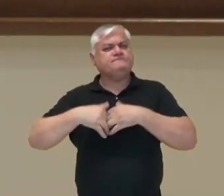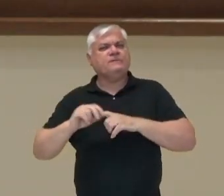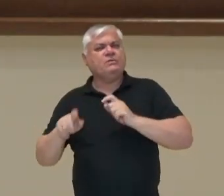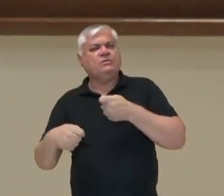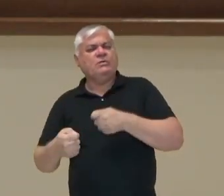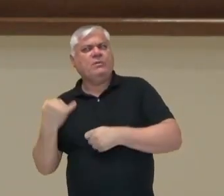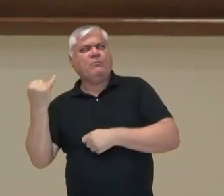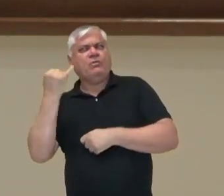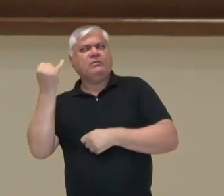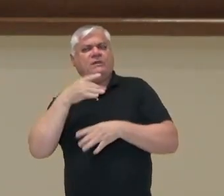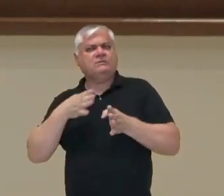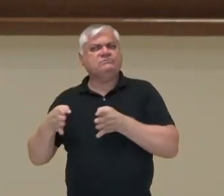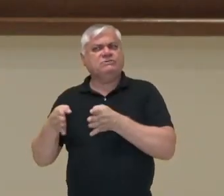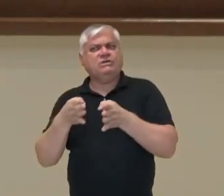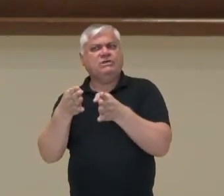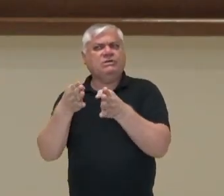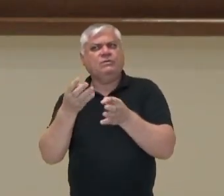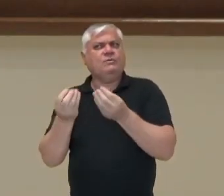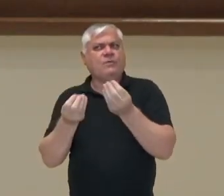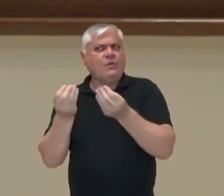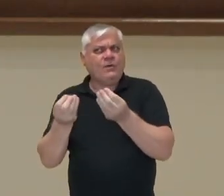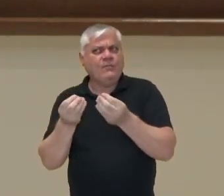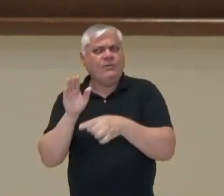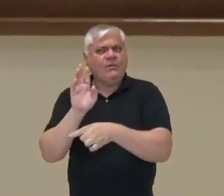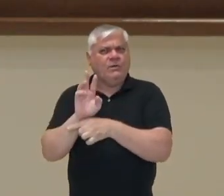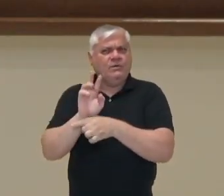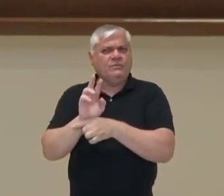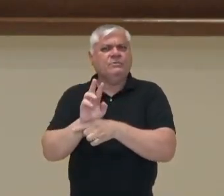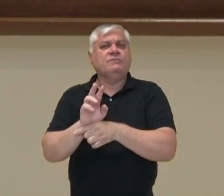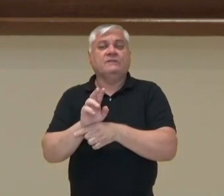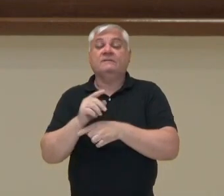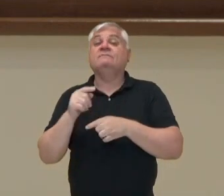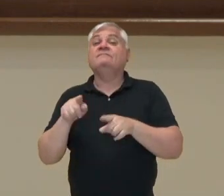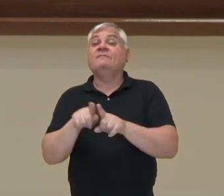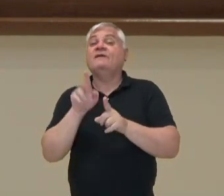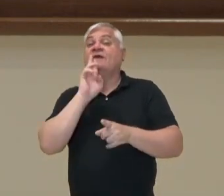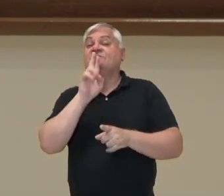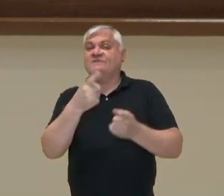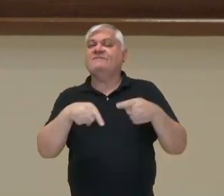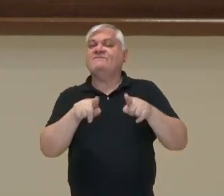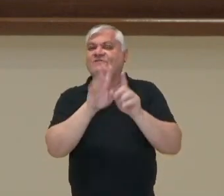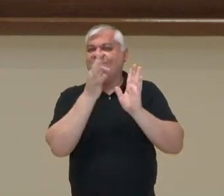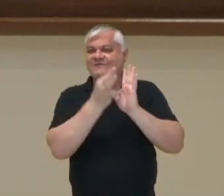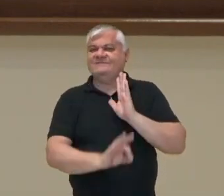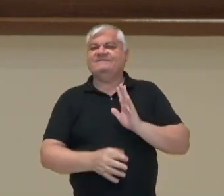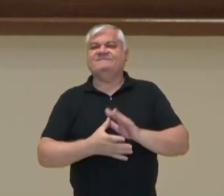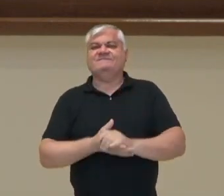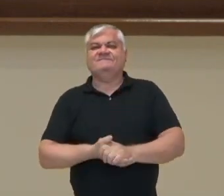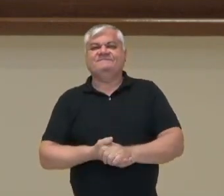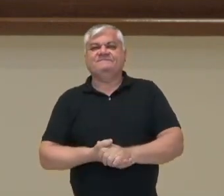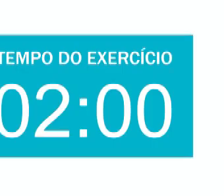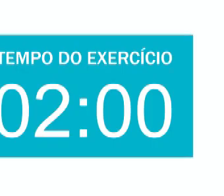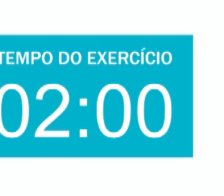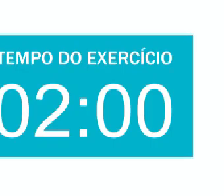vão analisar essas características que nós tratamos e vão escrever a resposta e voltamos em seguida com a correção.